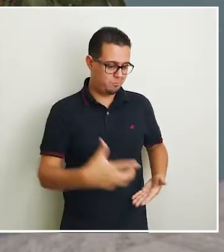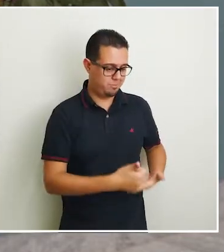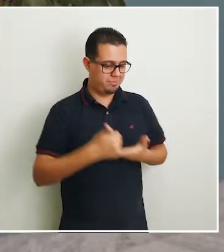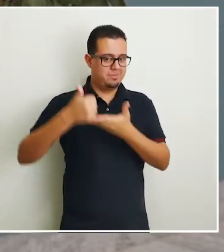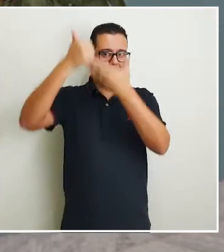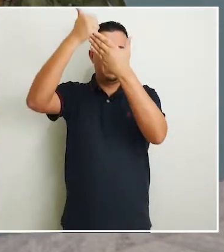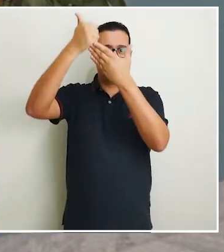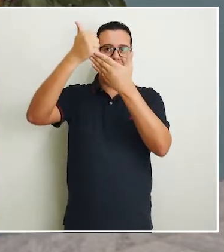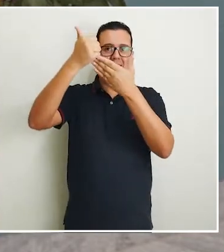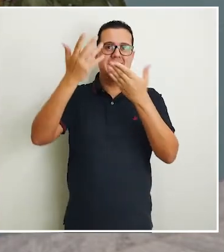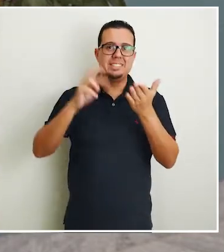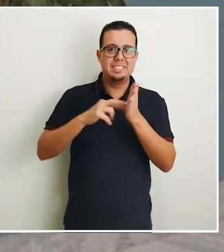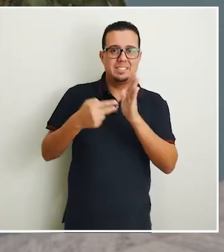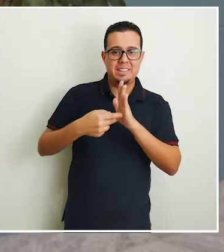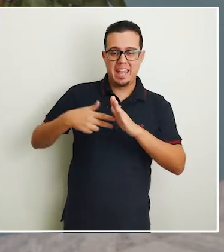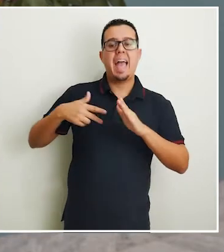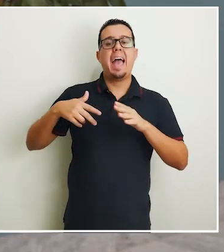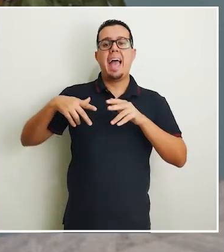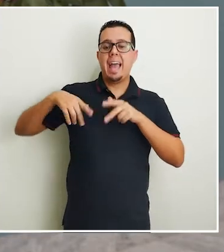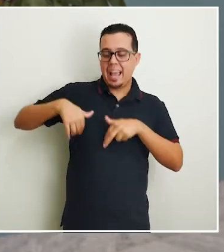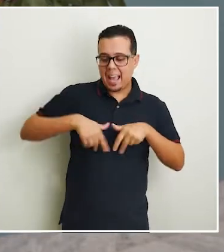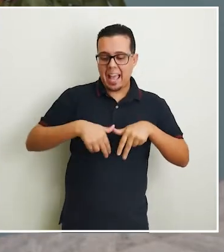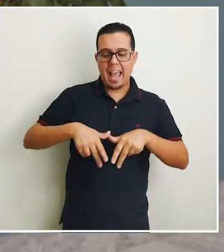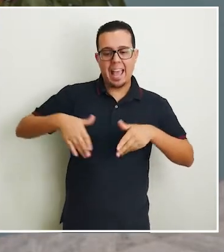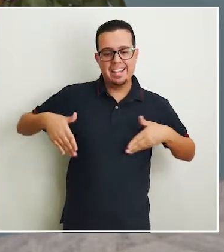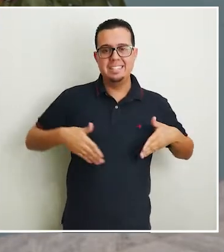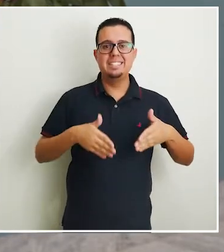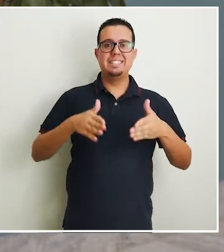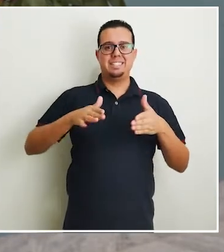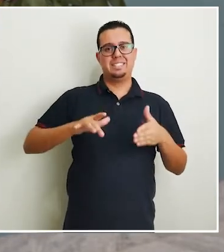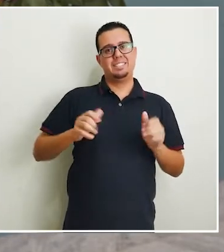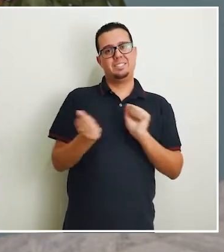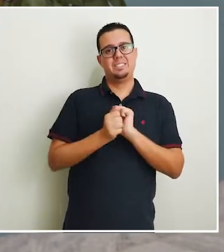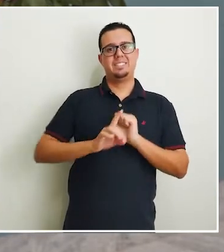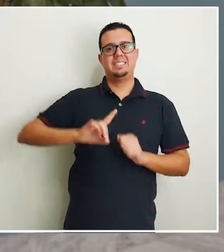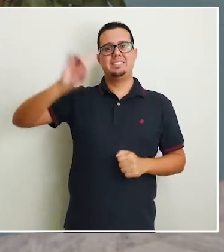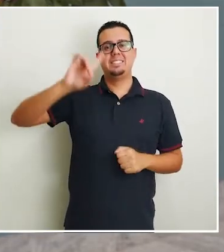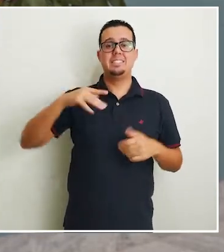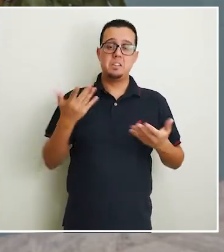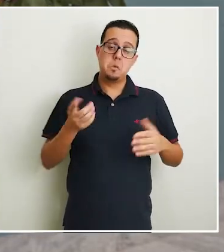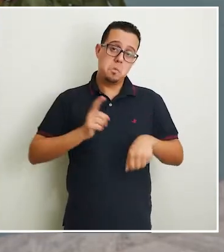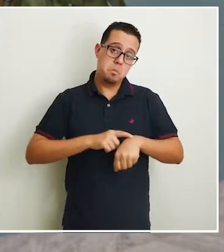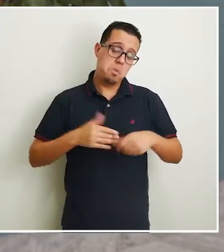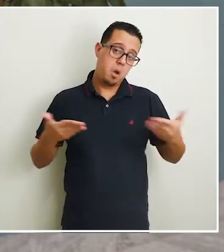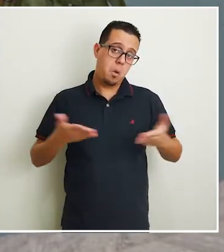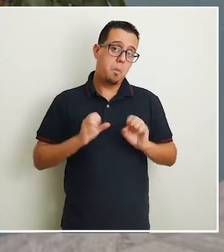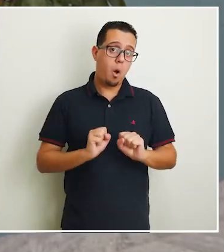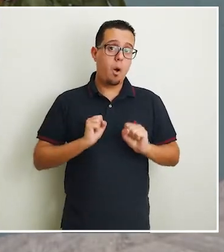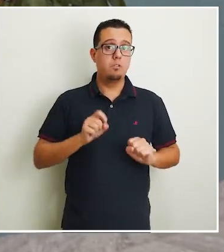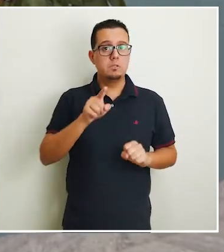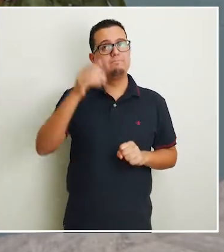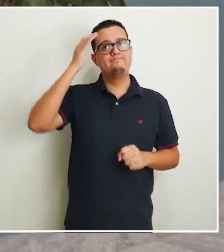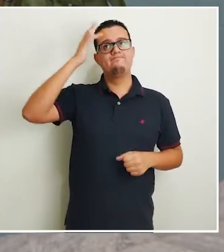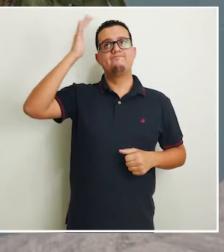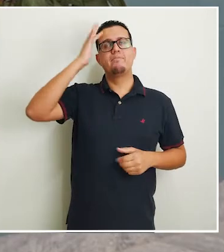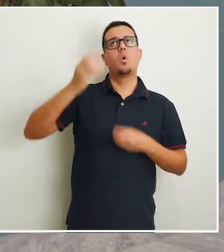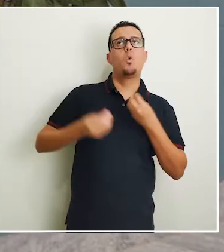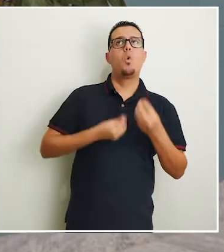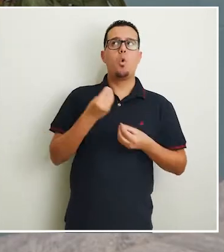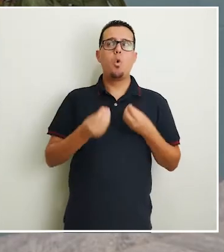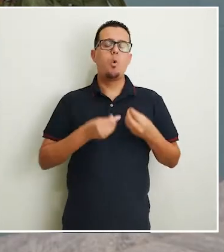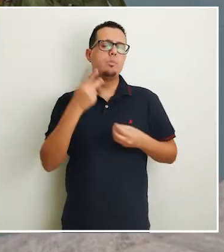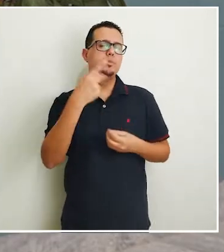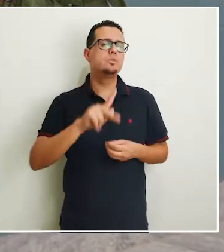caminhar com Deus. Talvez esse seja um momento propício para que você reflita a respeito de como anda o